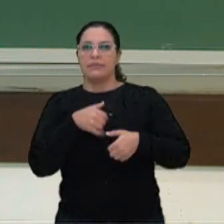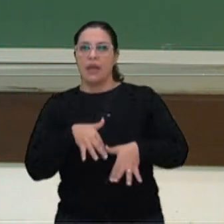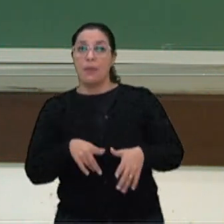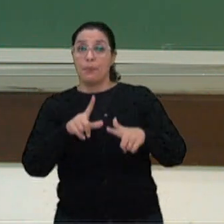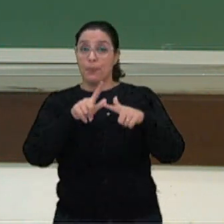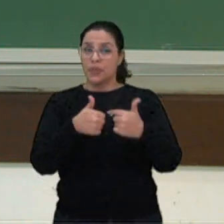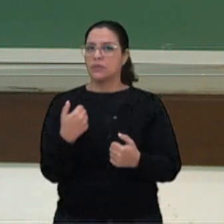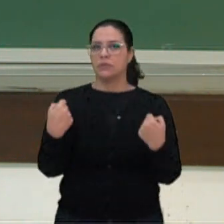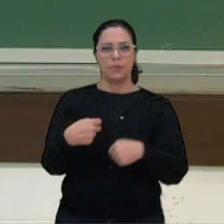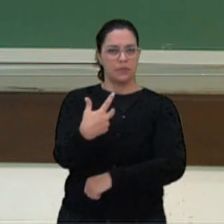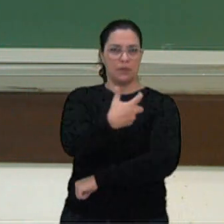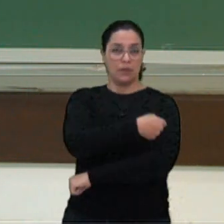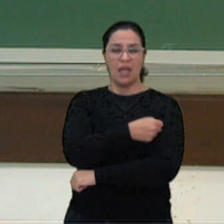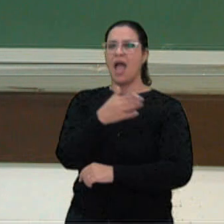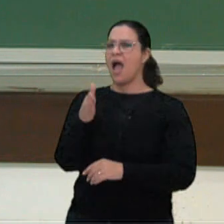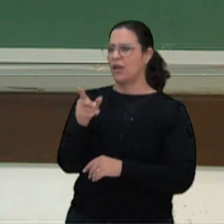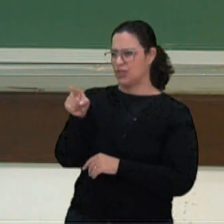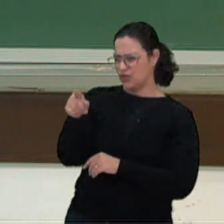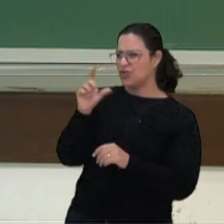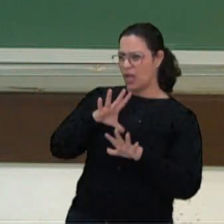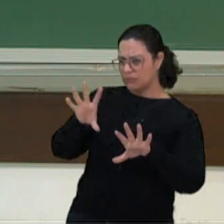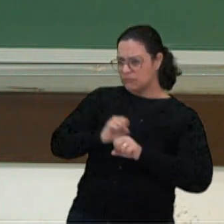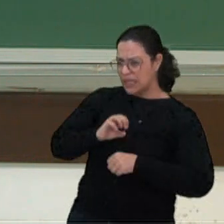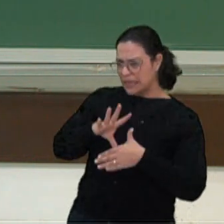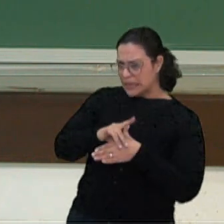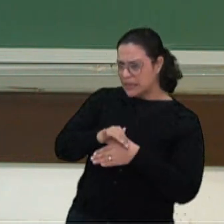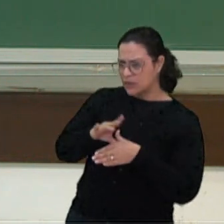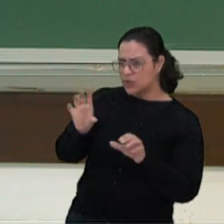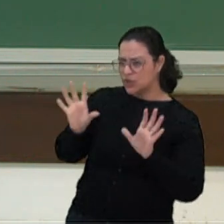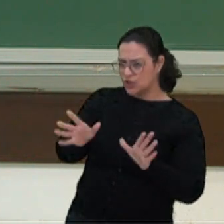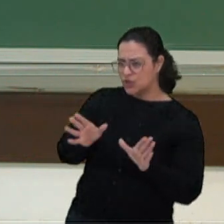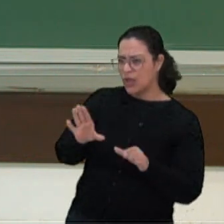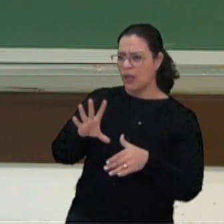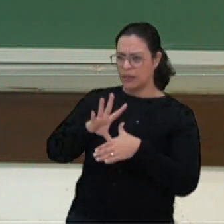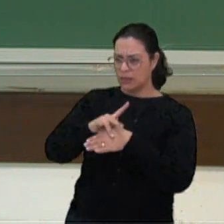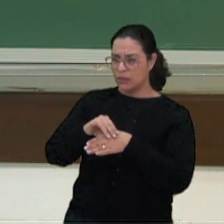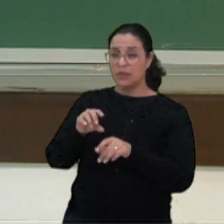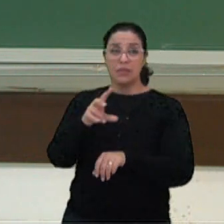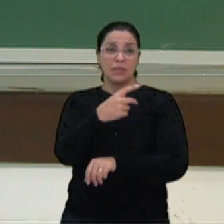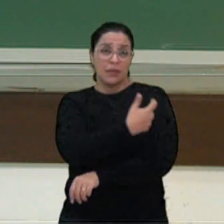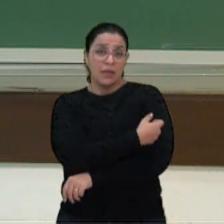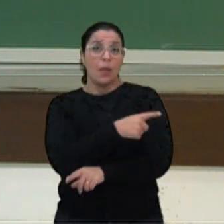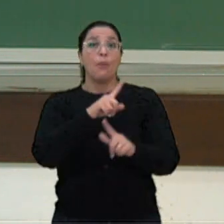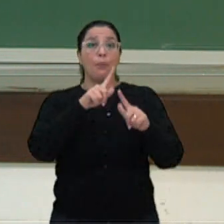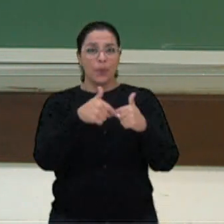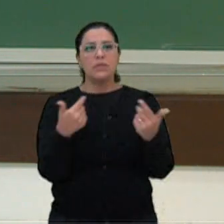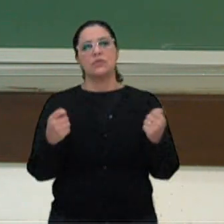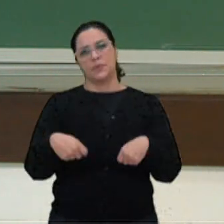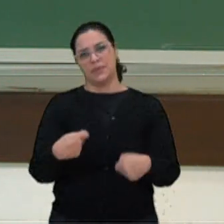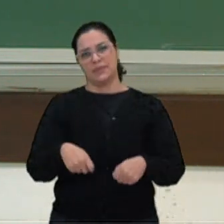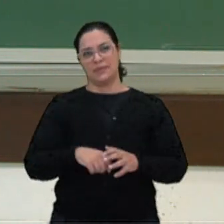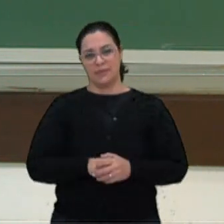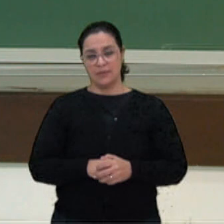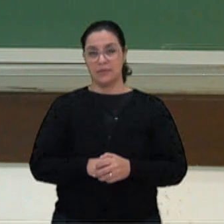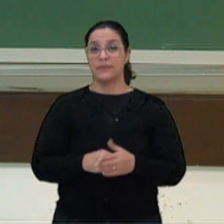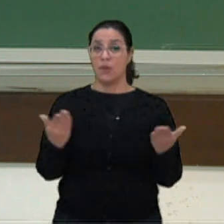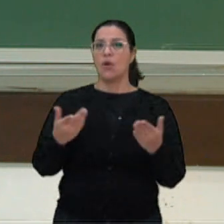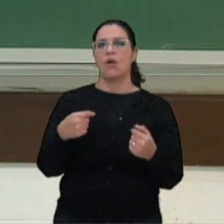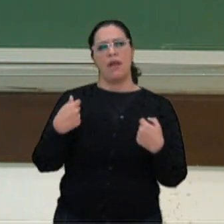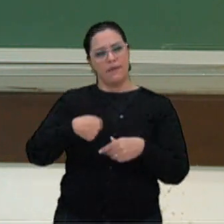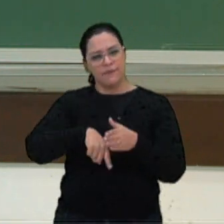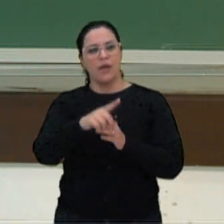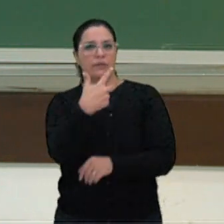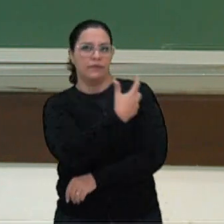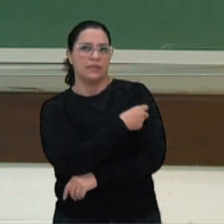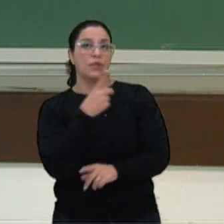doença. Agora, uma pessoa que já pegou a doença, ela já vai desenvolver a dengue hemorrágica se ela pegar de volta. Aí sim, é indicada a vacina,